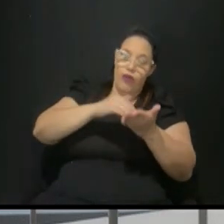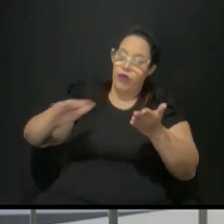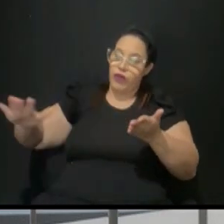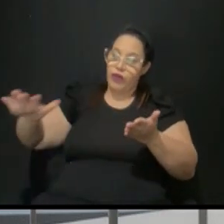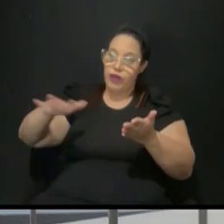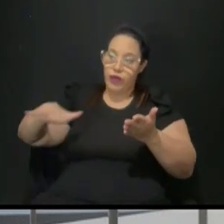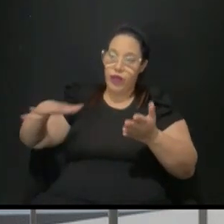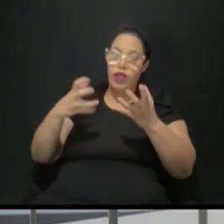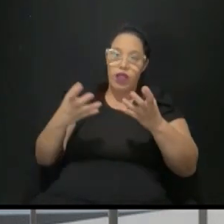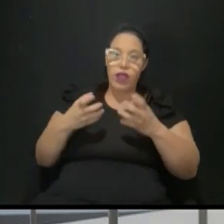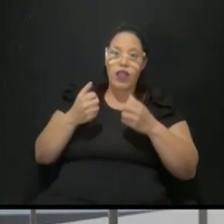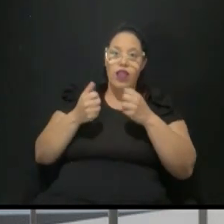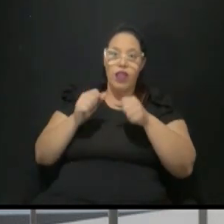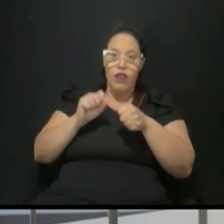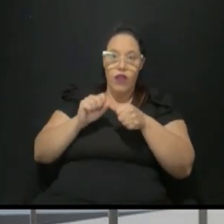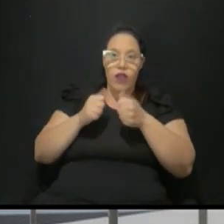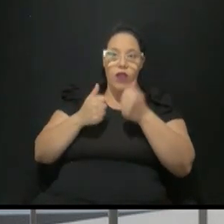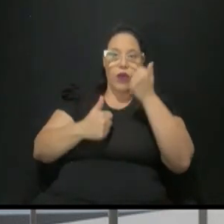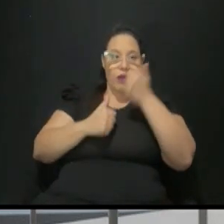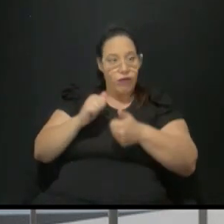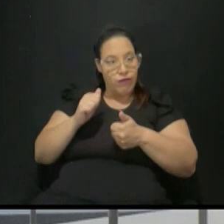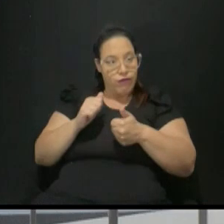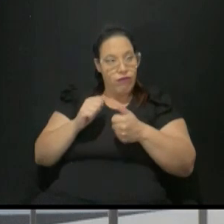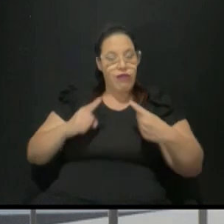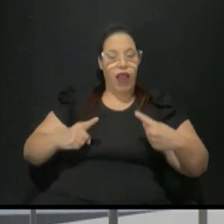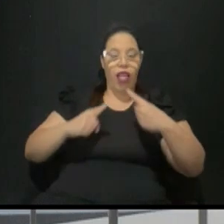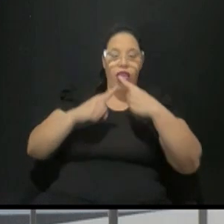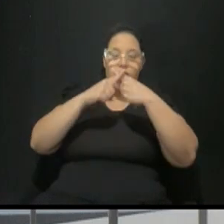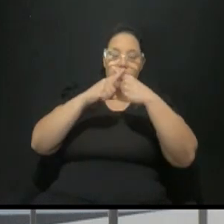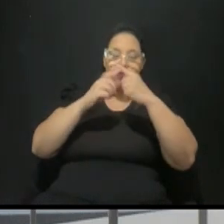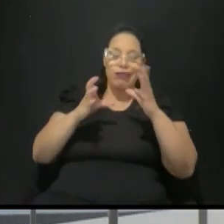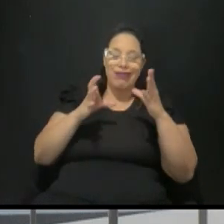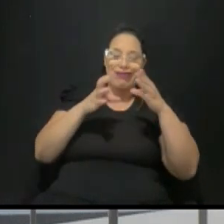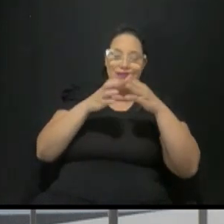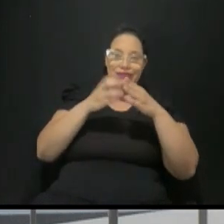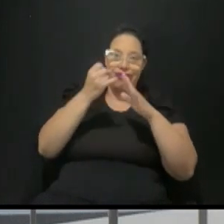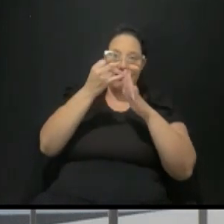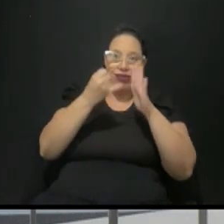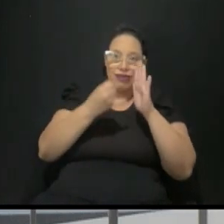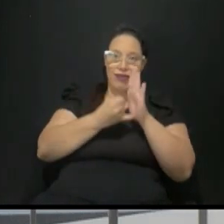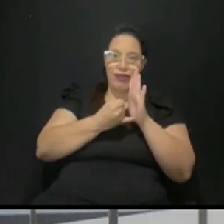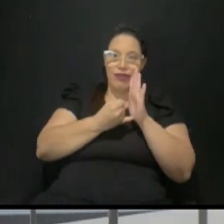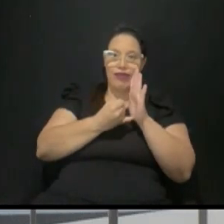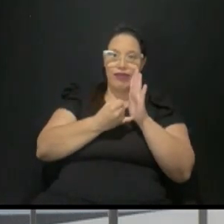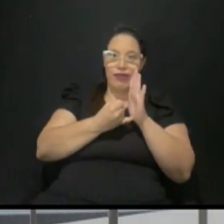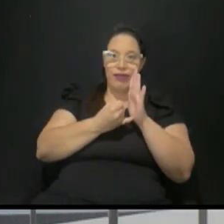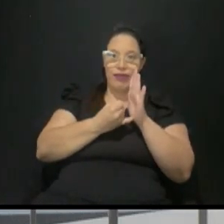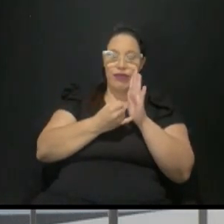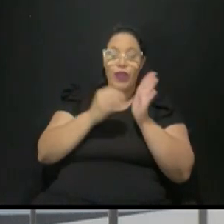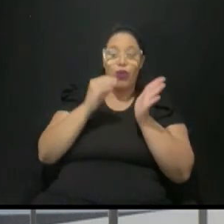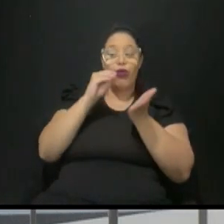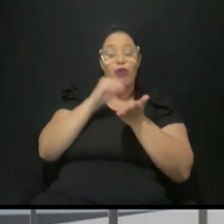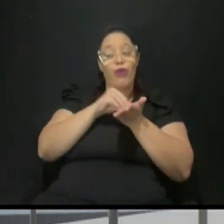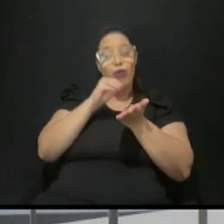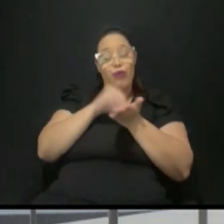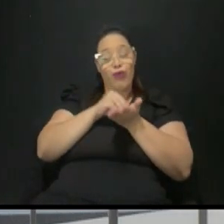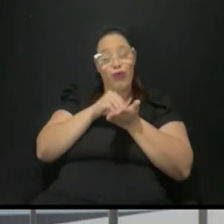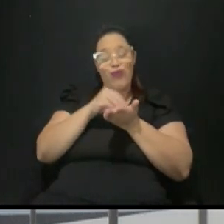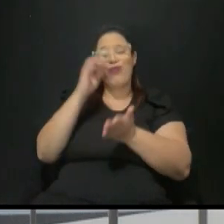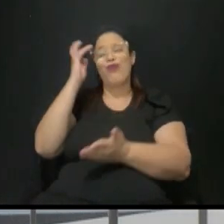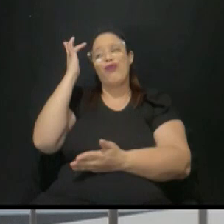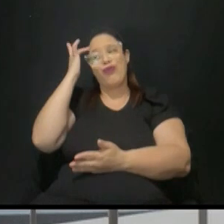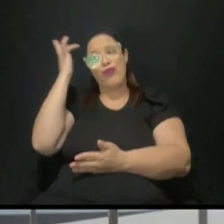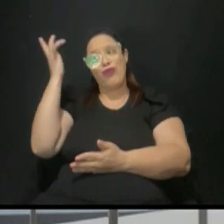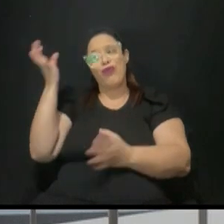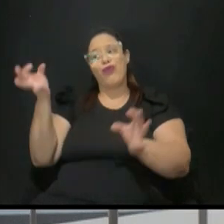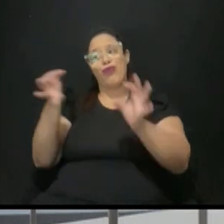para também estar vindo competir na nossa instituição. Ainda então falta essa interligação e essa facilidade, e aí um vai casando